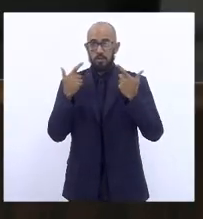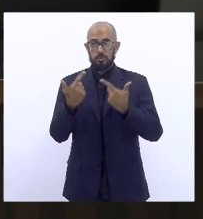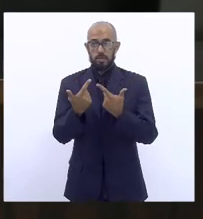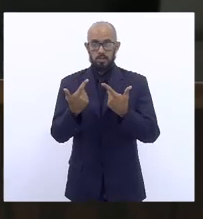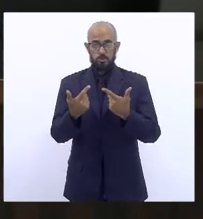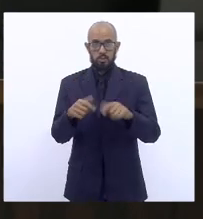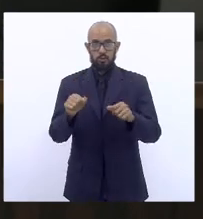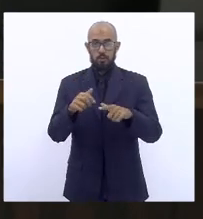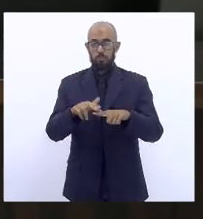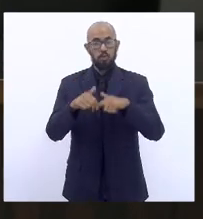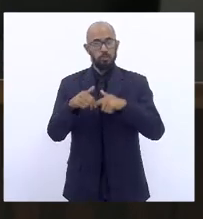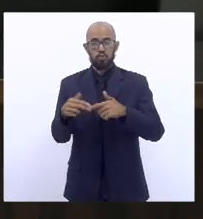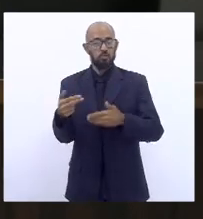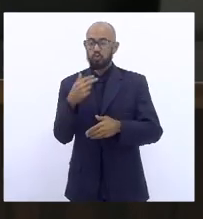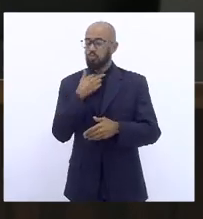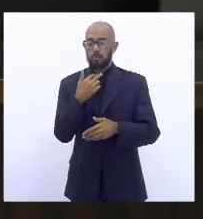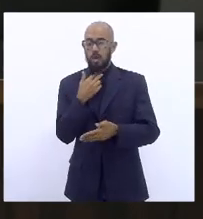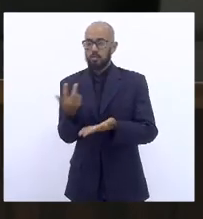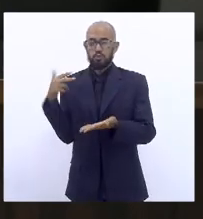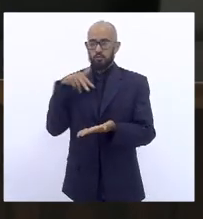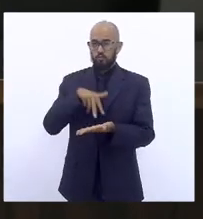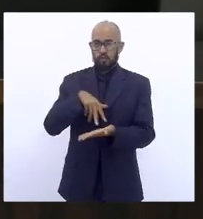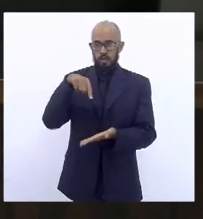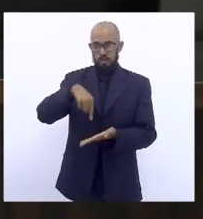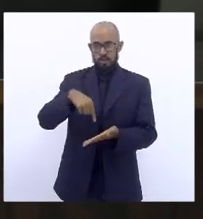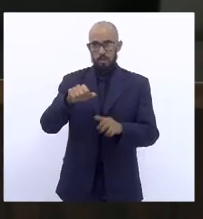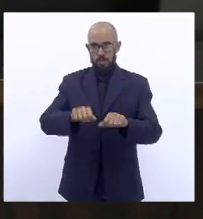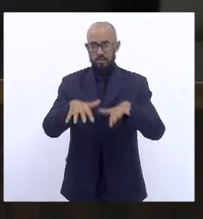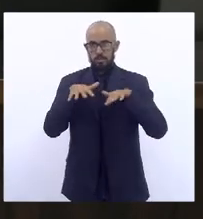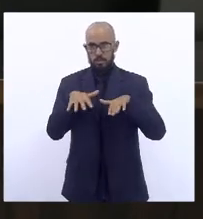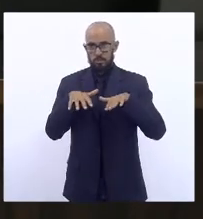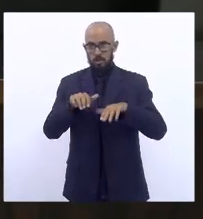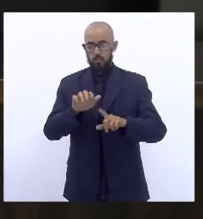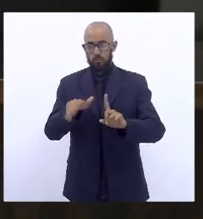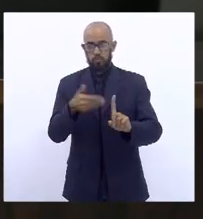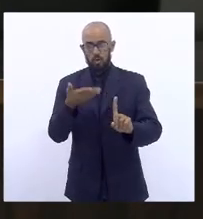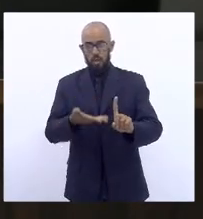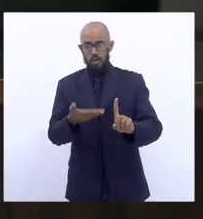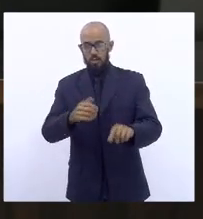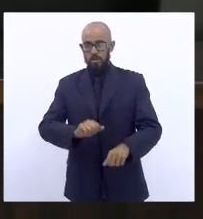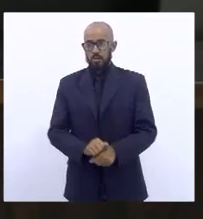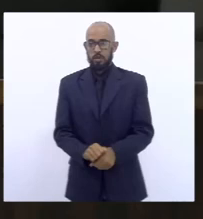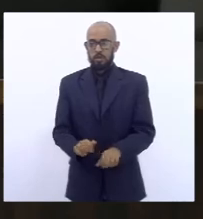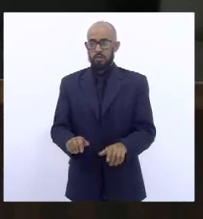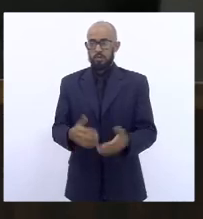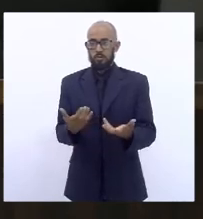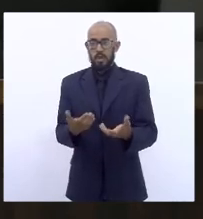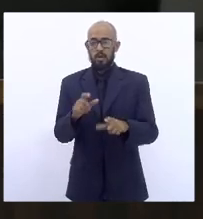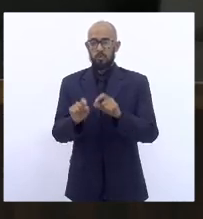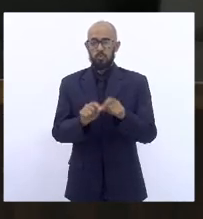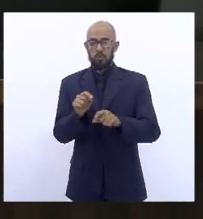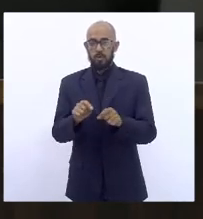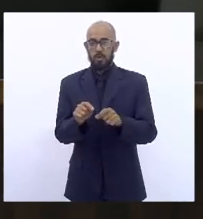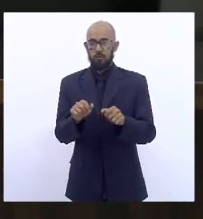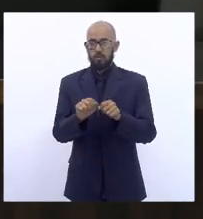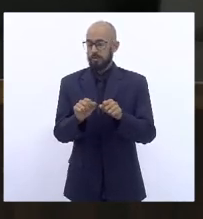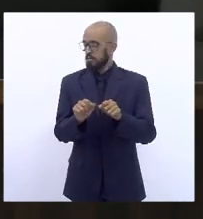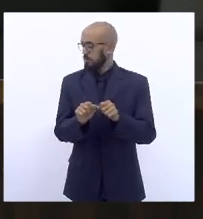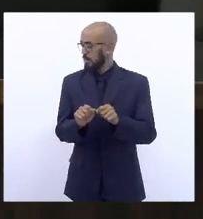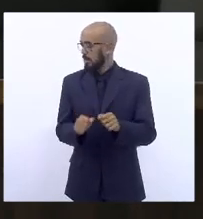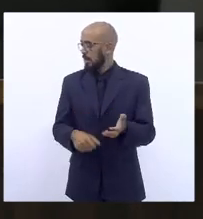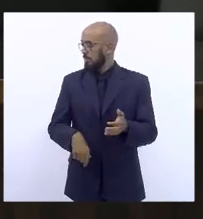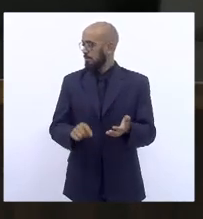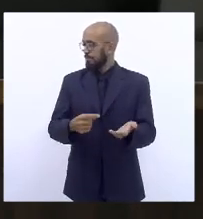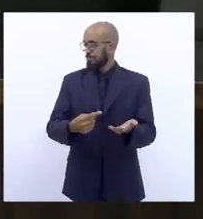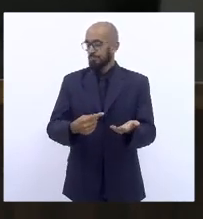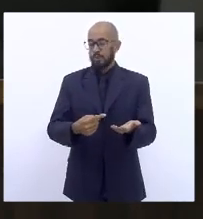e, por isso, não pode estar conosco nesta sessão solene. Eu quero fazer a composição